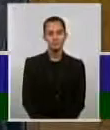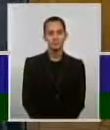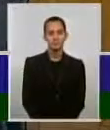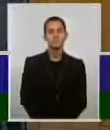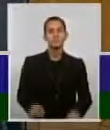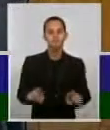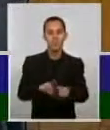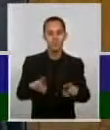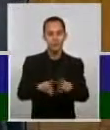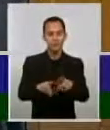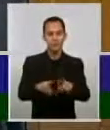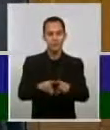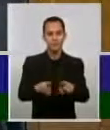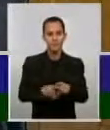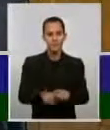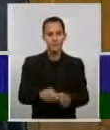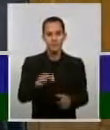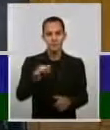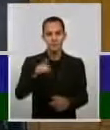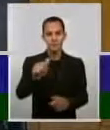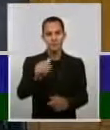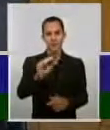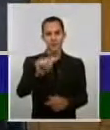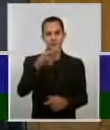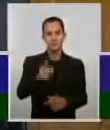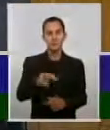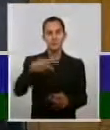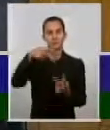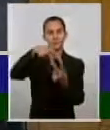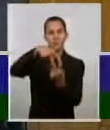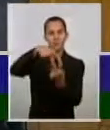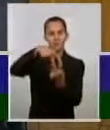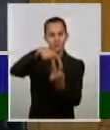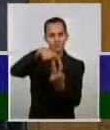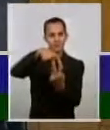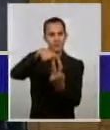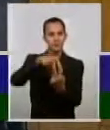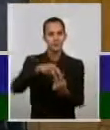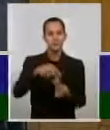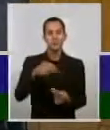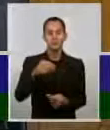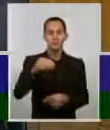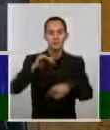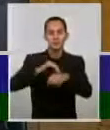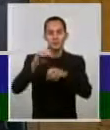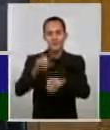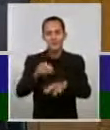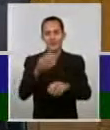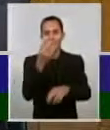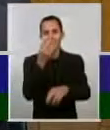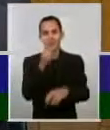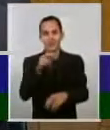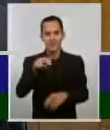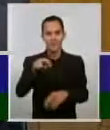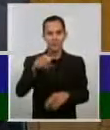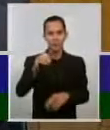E também para a Fundação Maçônica Manuel dos Santos, Centro de Educação Infantil